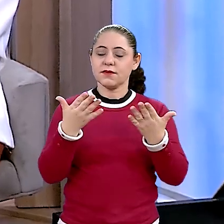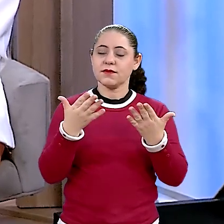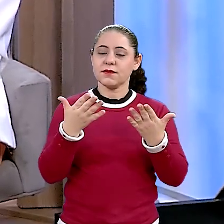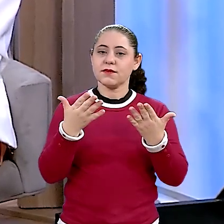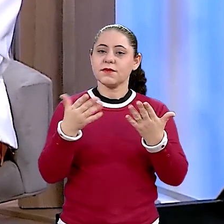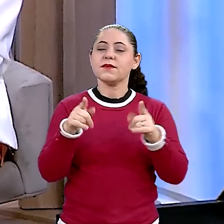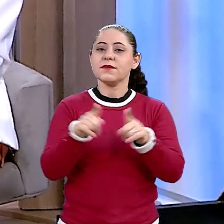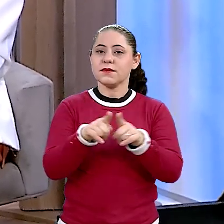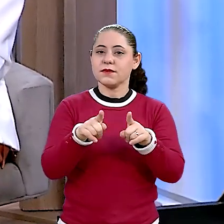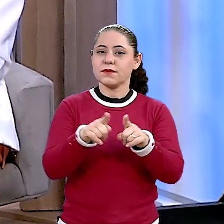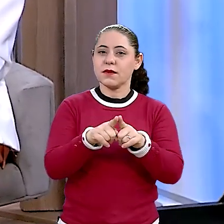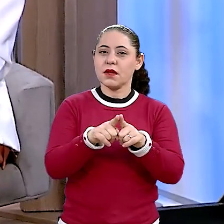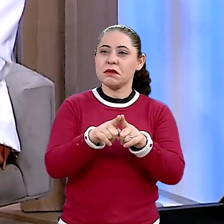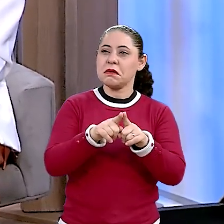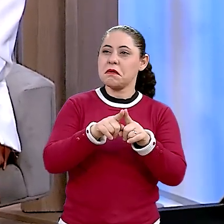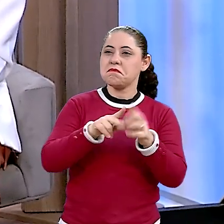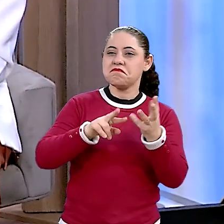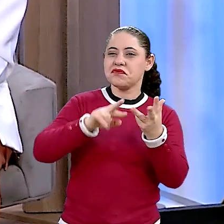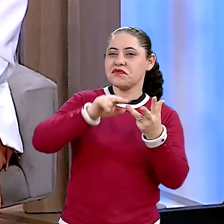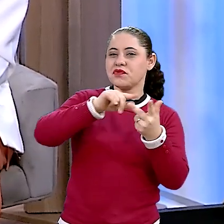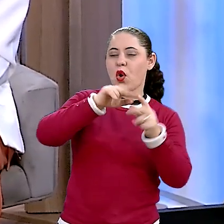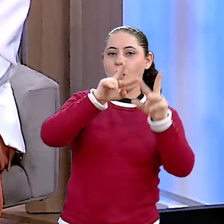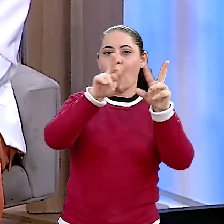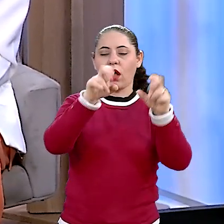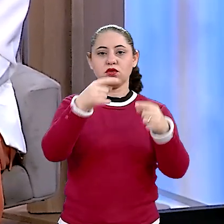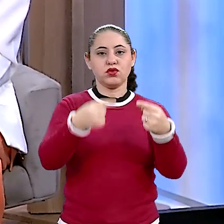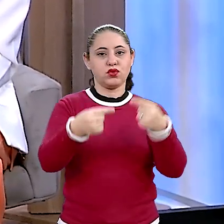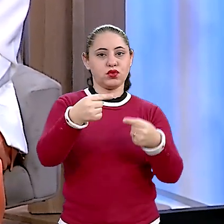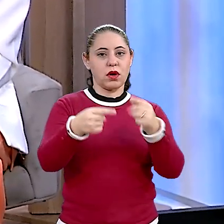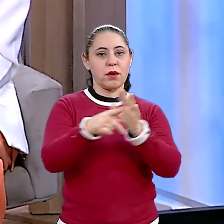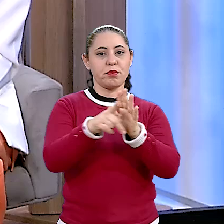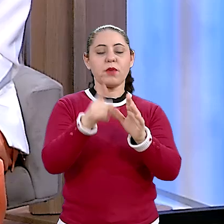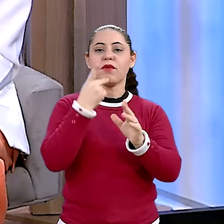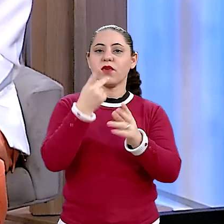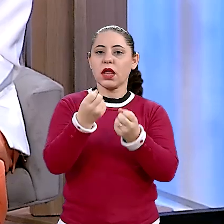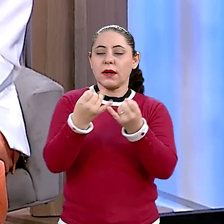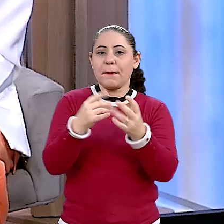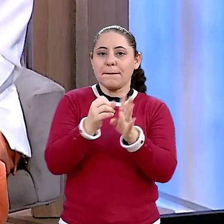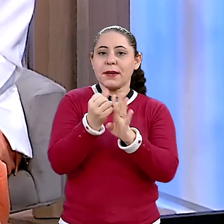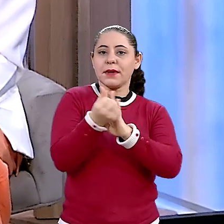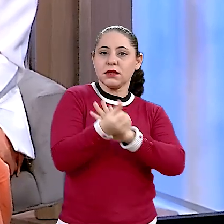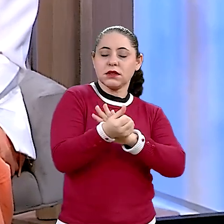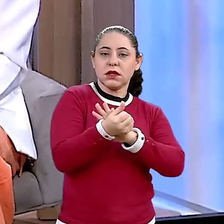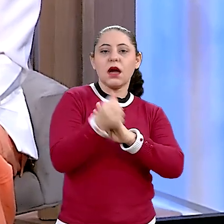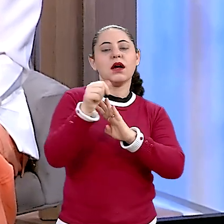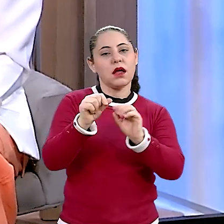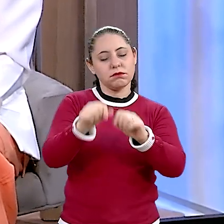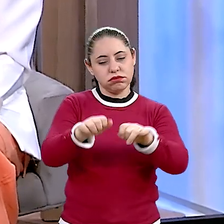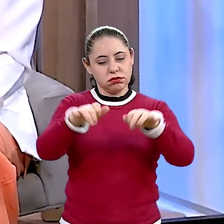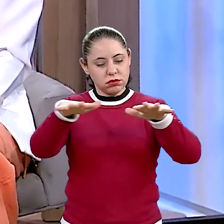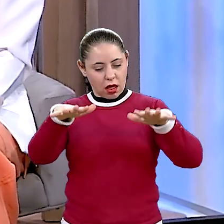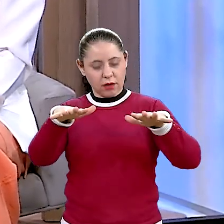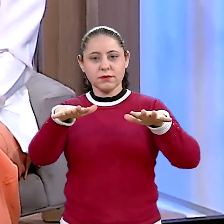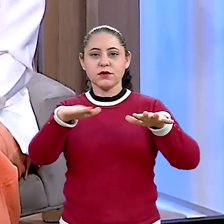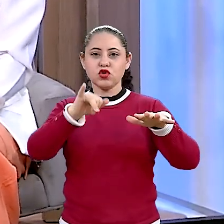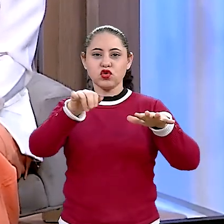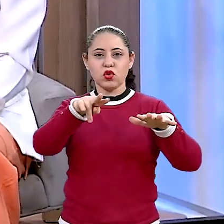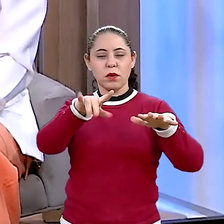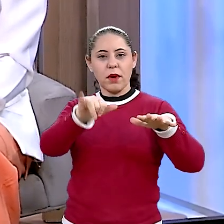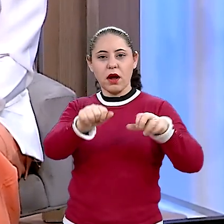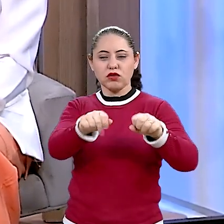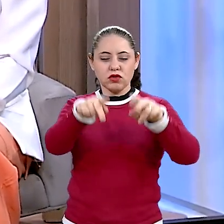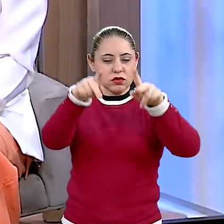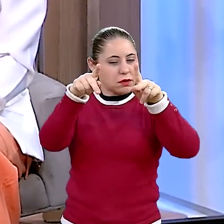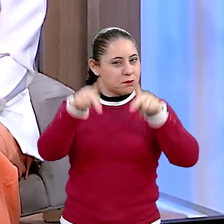muito bem-vindo. Vários assuntos foram muito discutidos, como você disse, nesse primeiro semestre no plenário Júlio Maia, ao longo de todas as sessões, também